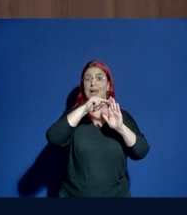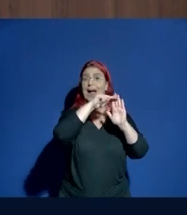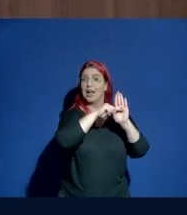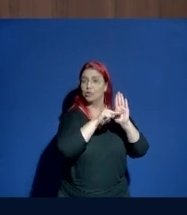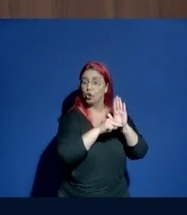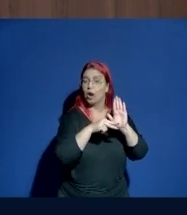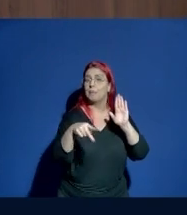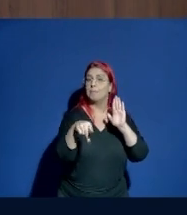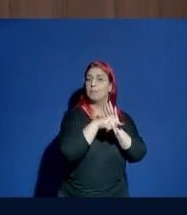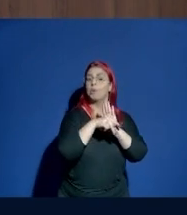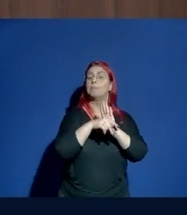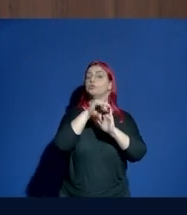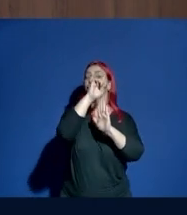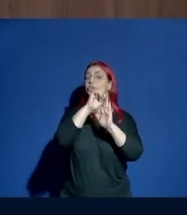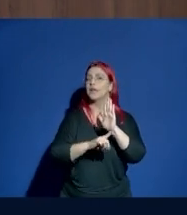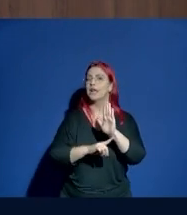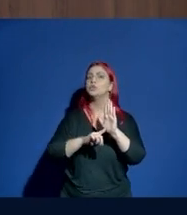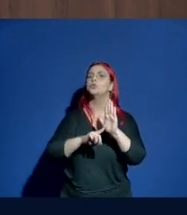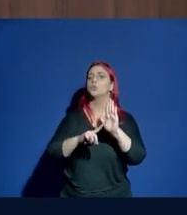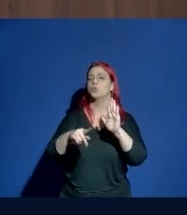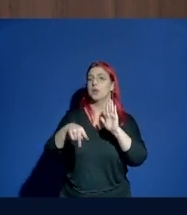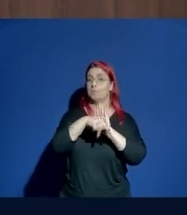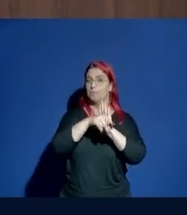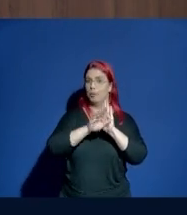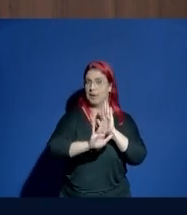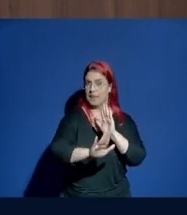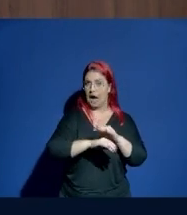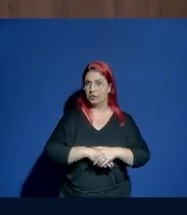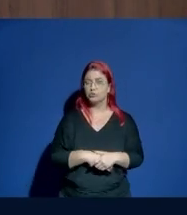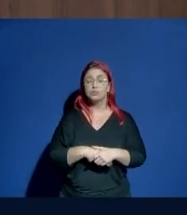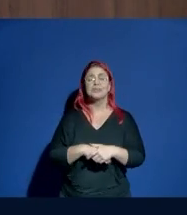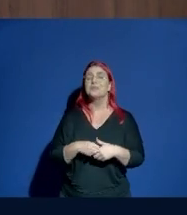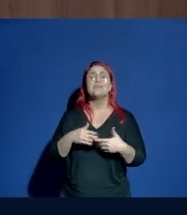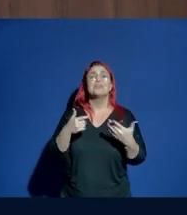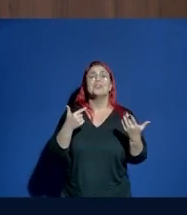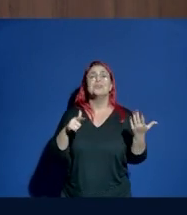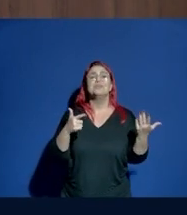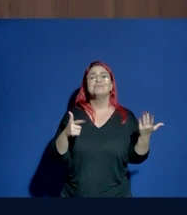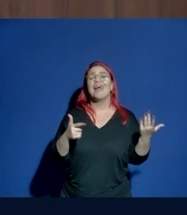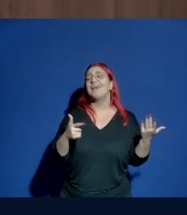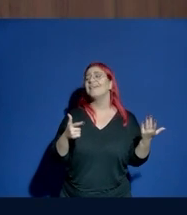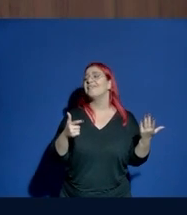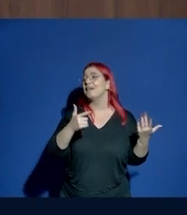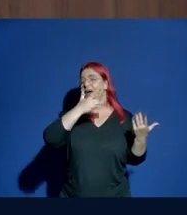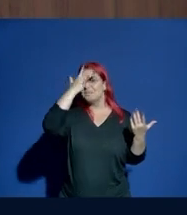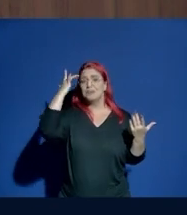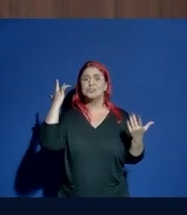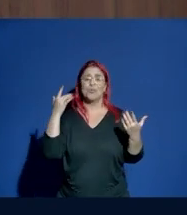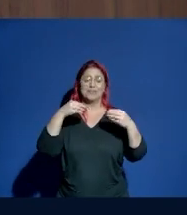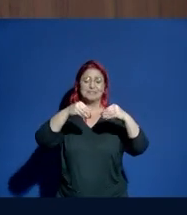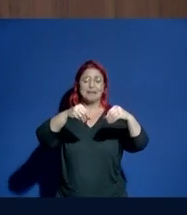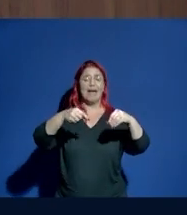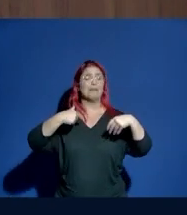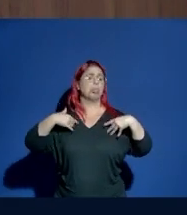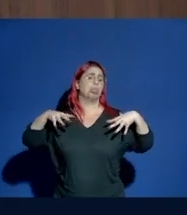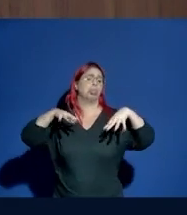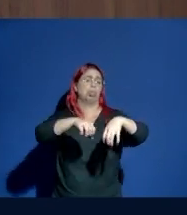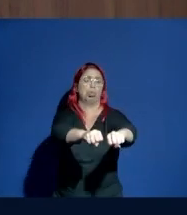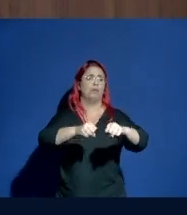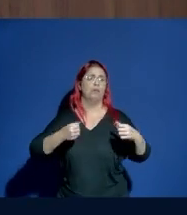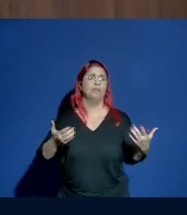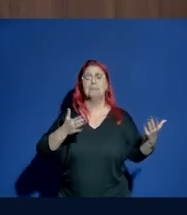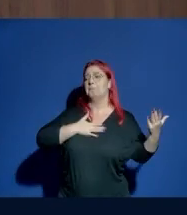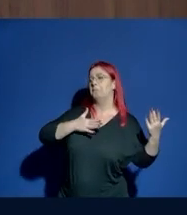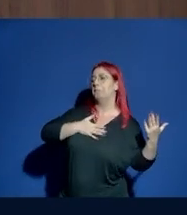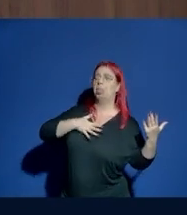direito de propriedade da terra produtiva então não existe essa terra de invasão de terra lá no nosso estado isso não existe